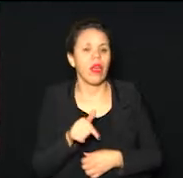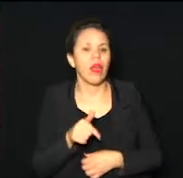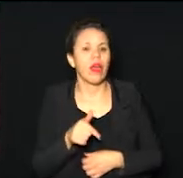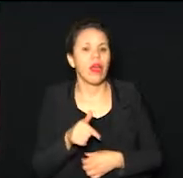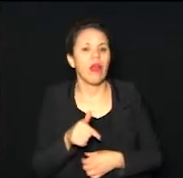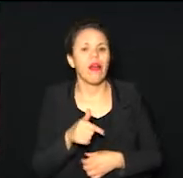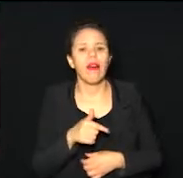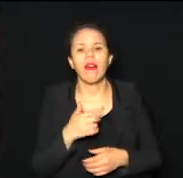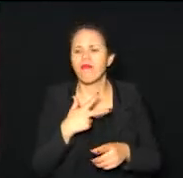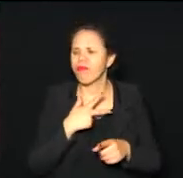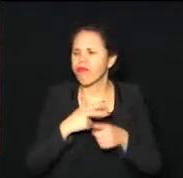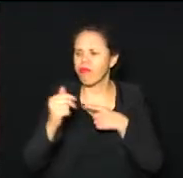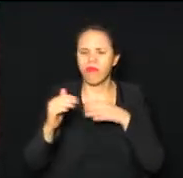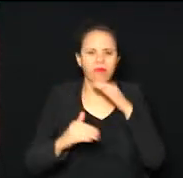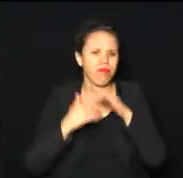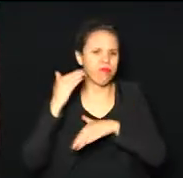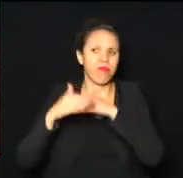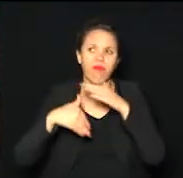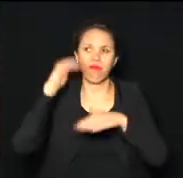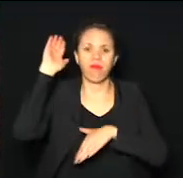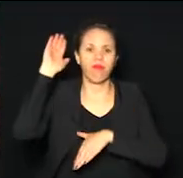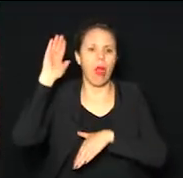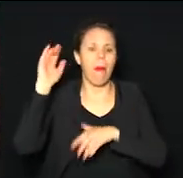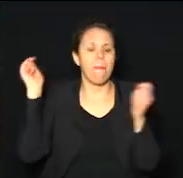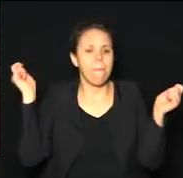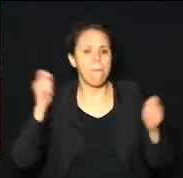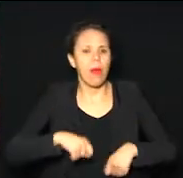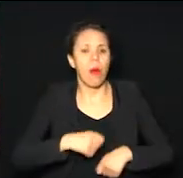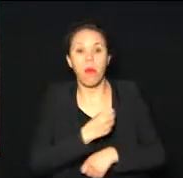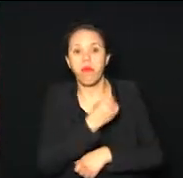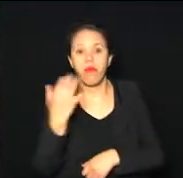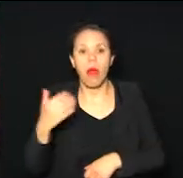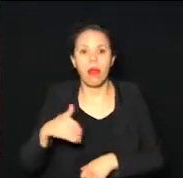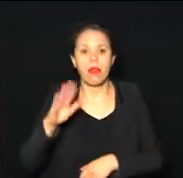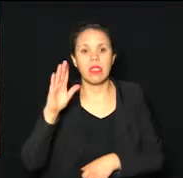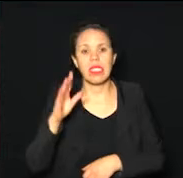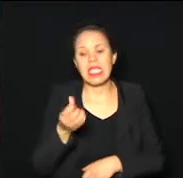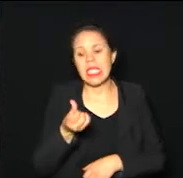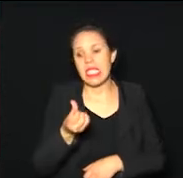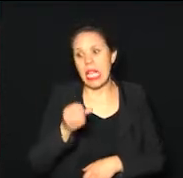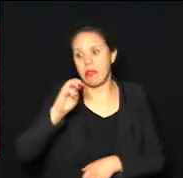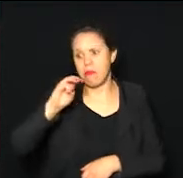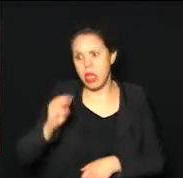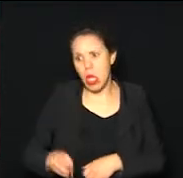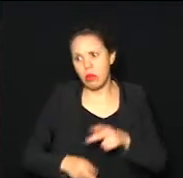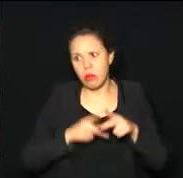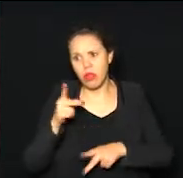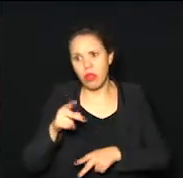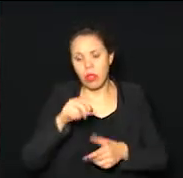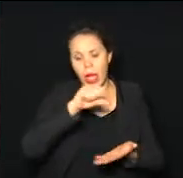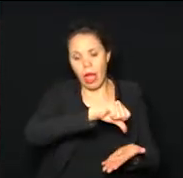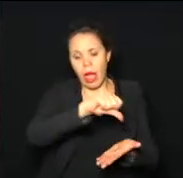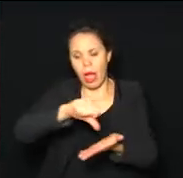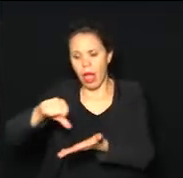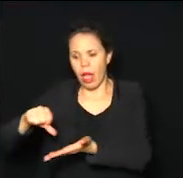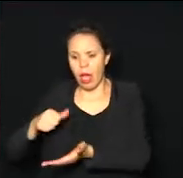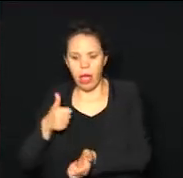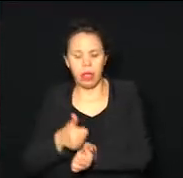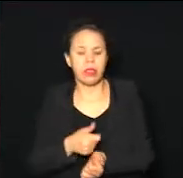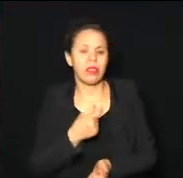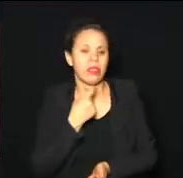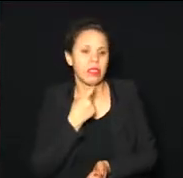a capacidade ou a possibilidade de atendimento de mais de 6 milhões de pessoas da nossa região,